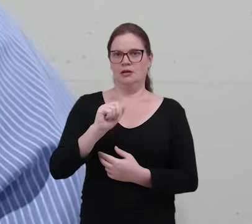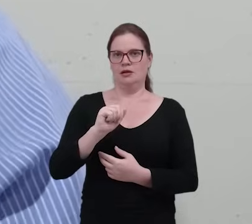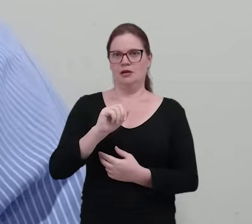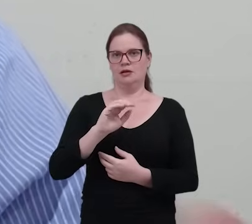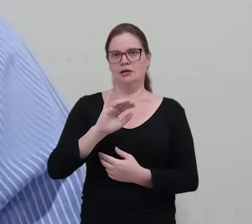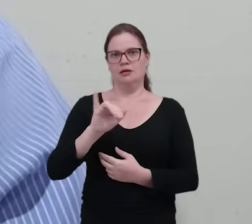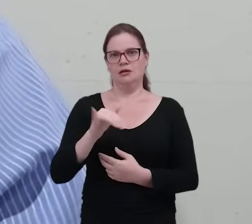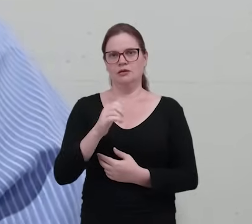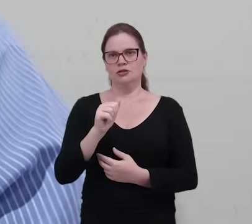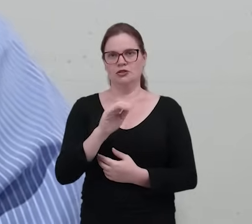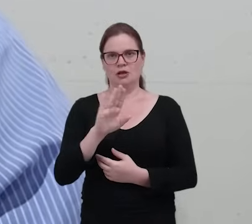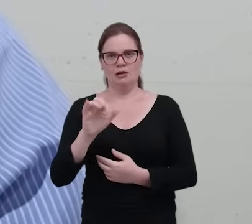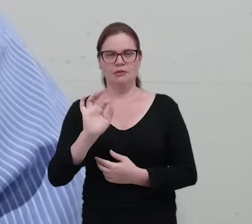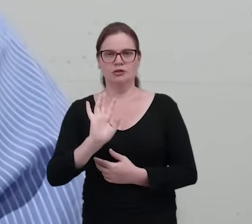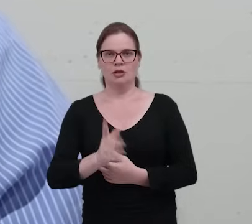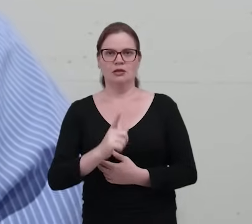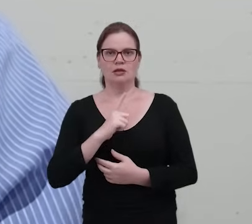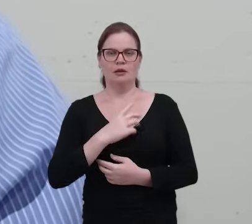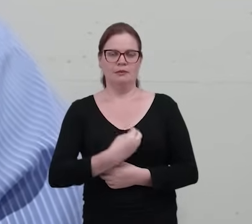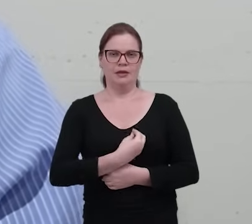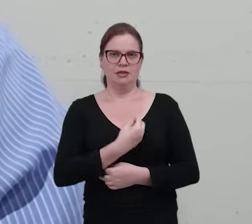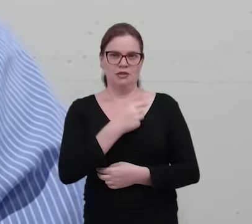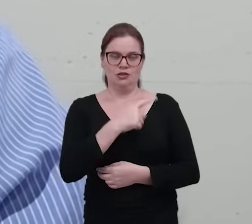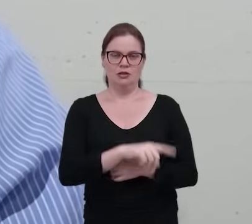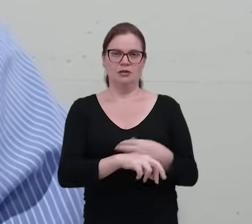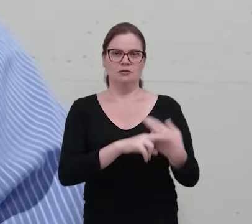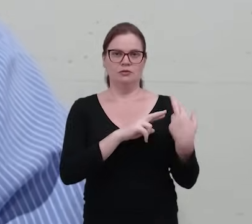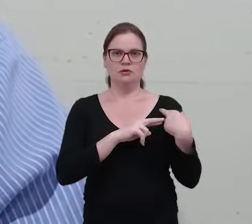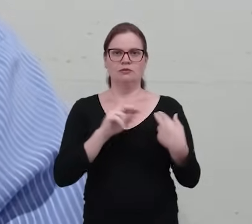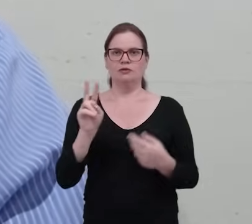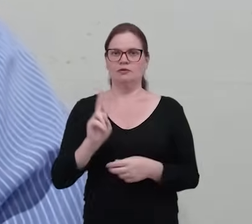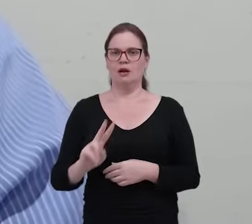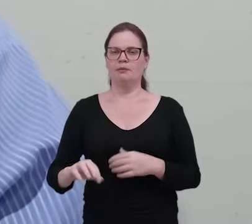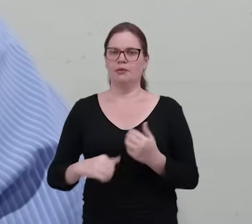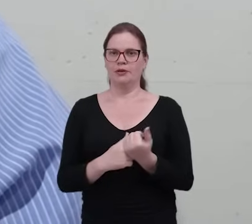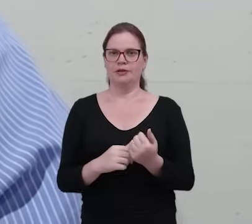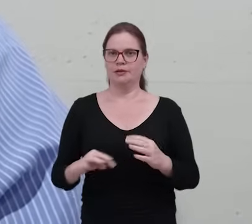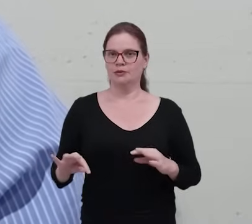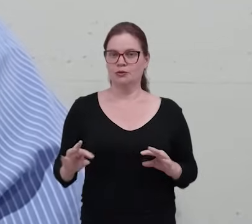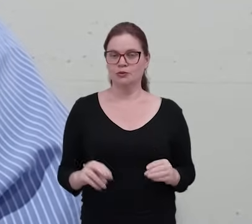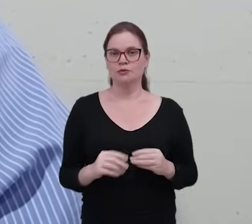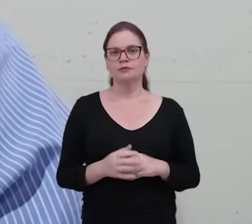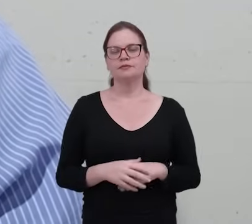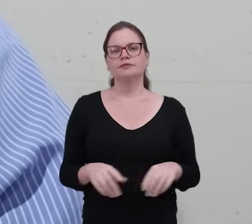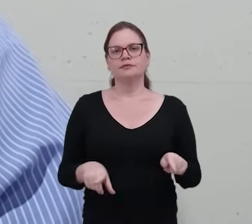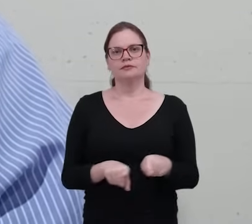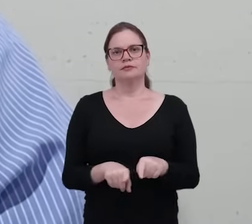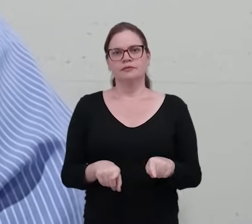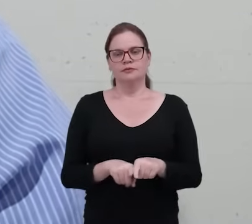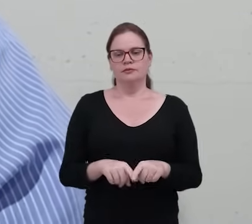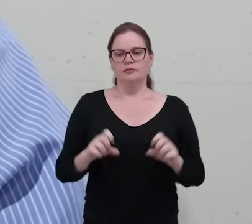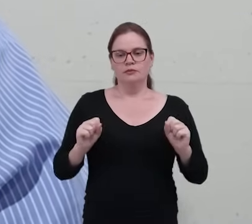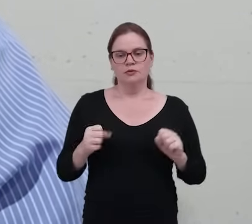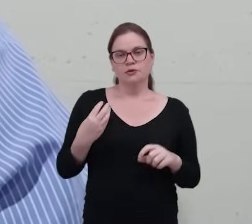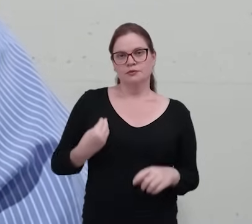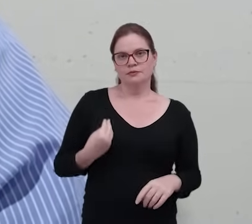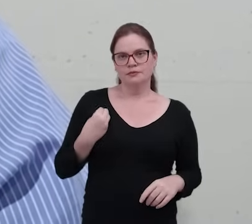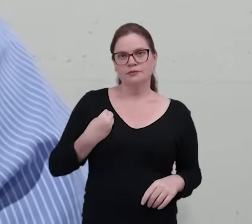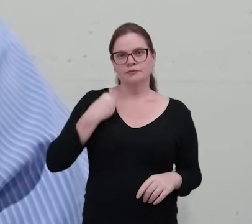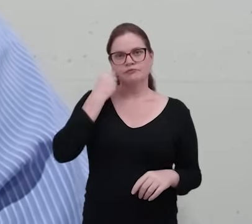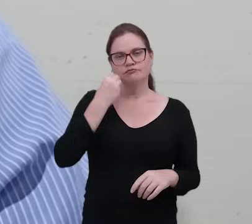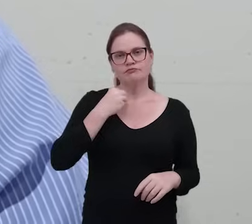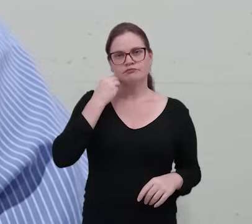agora que já está à frente da igreja ali na Venezuela, né, apoiando os irmãos, e ter podido participar